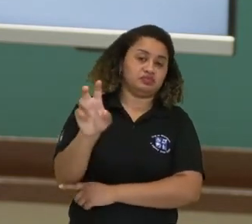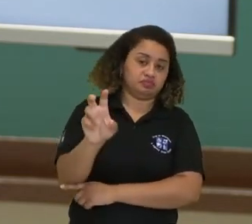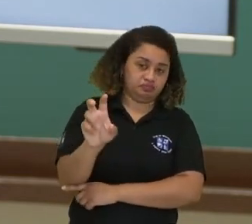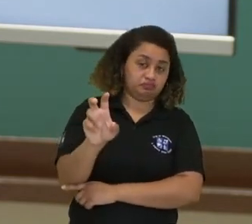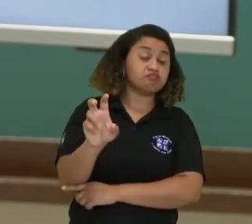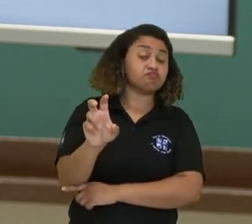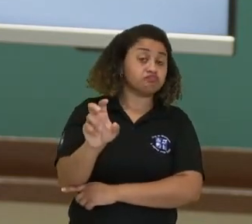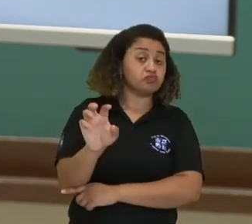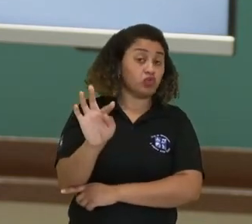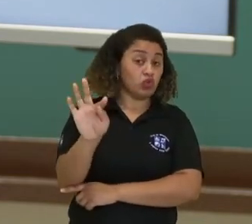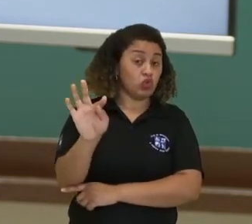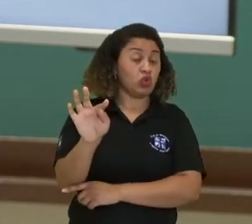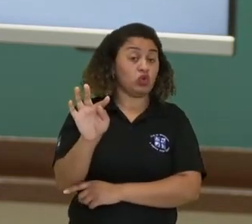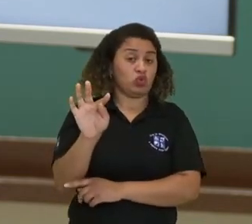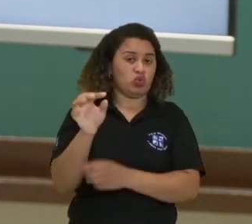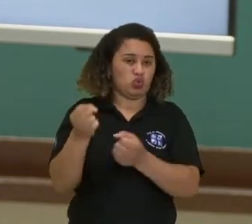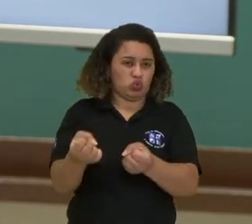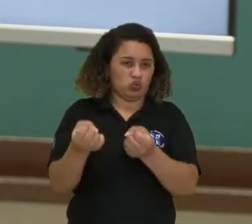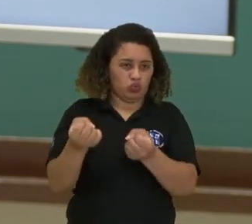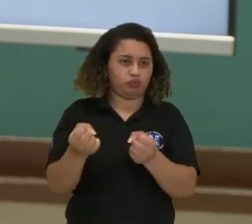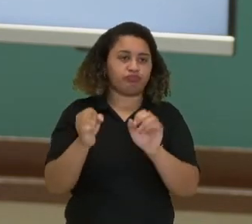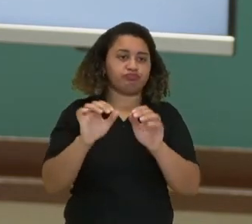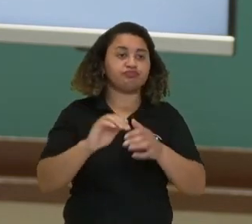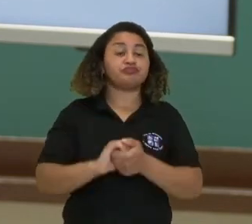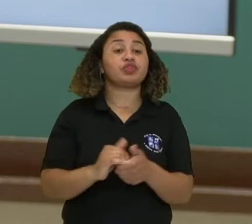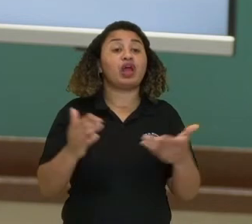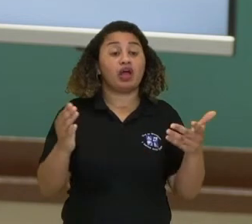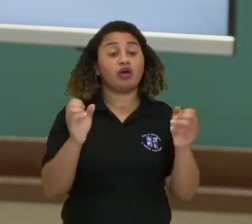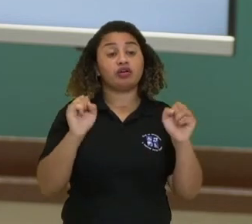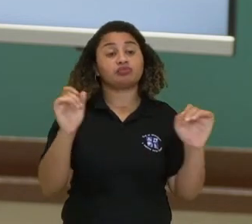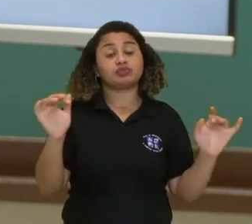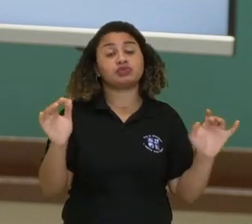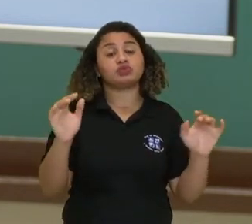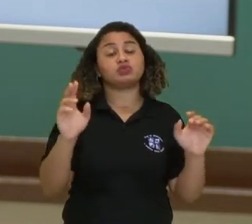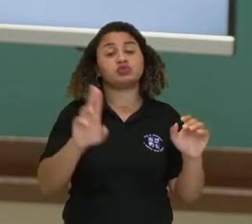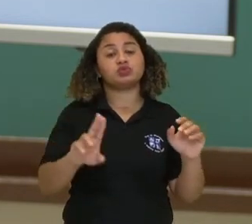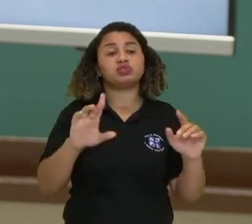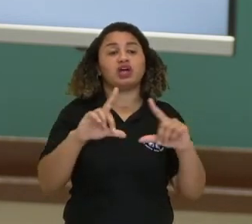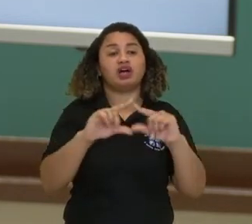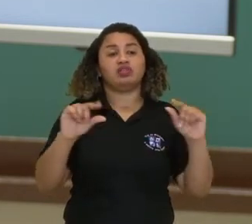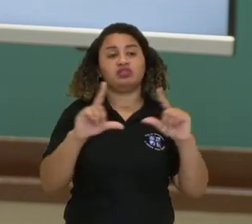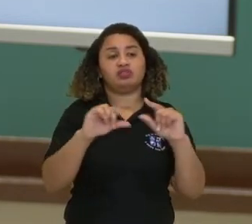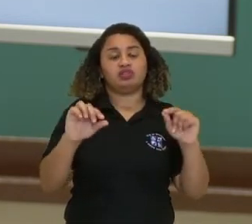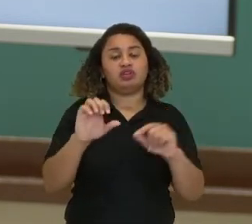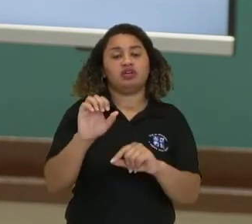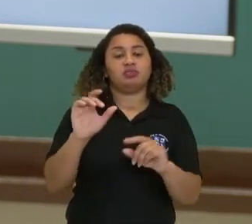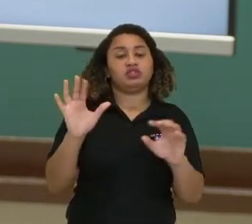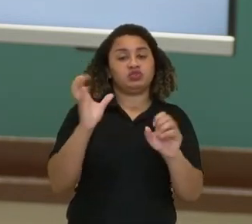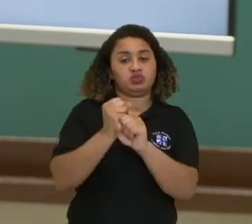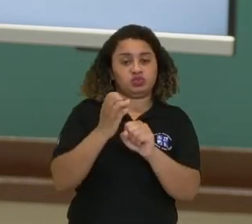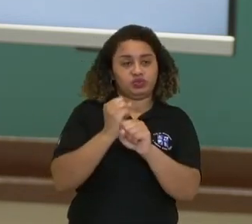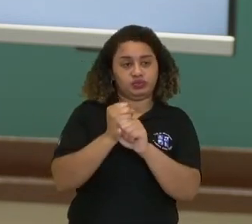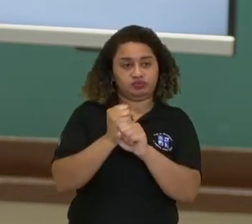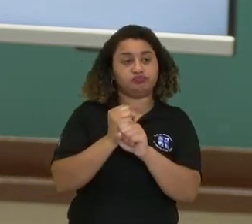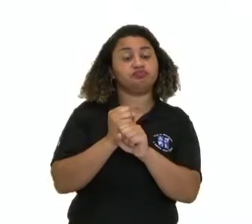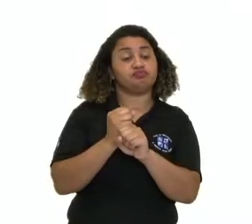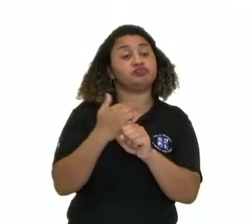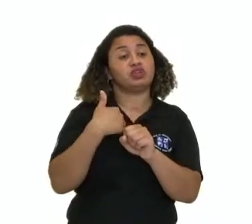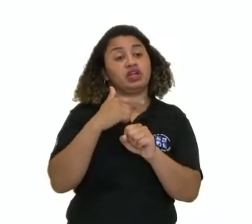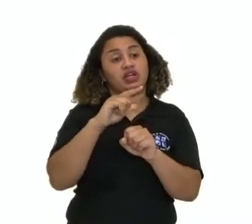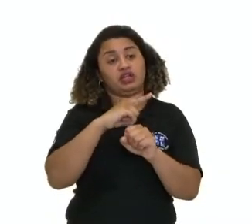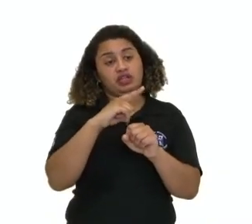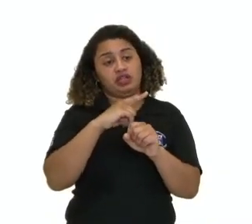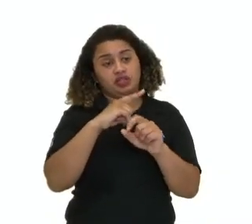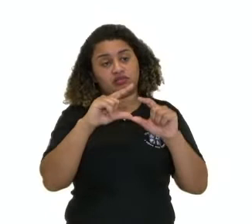61,5 toneladas, né? Agora sim, podemos substituir os elementos na fórmula da soma. Fórmula da